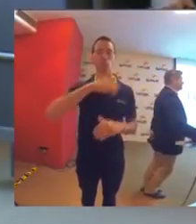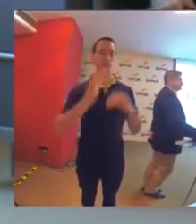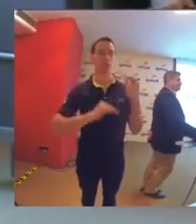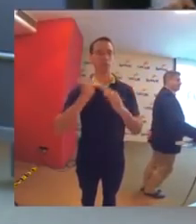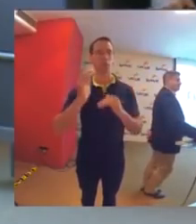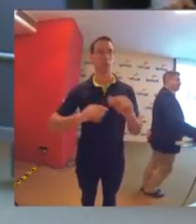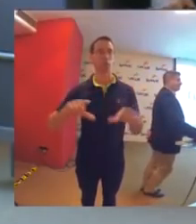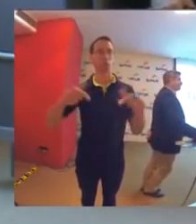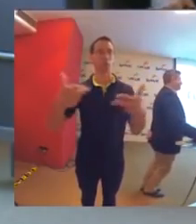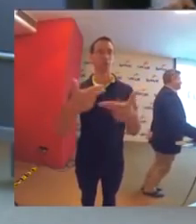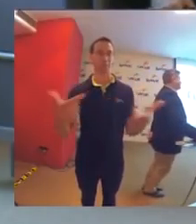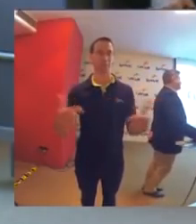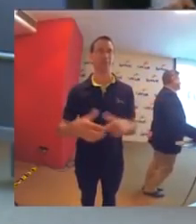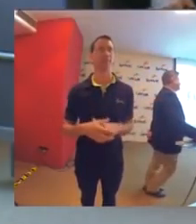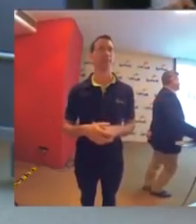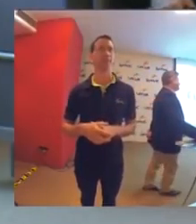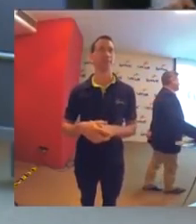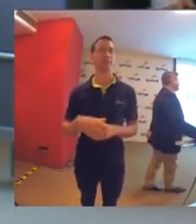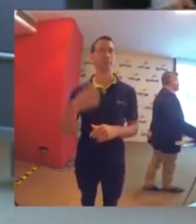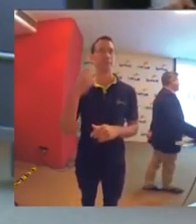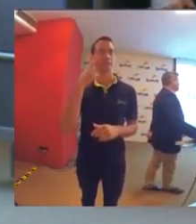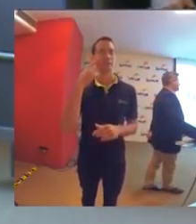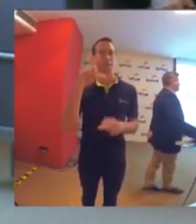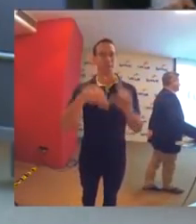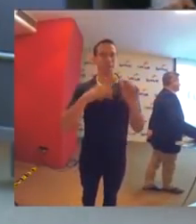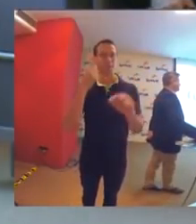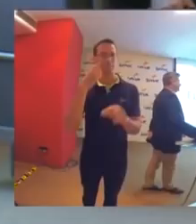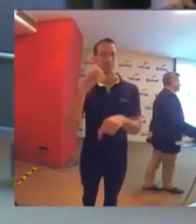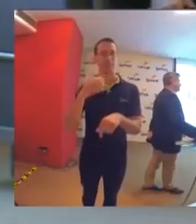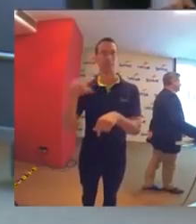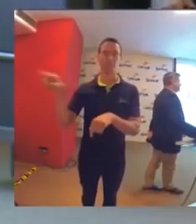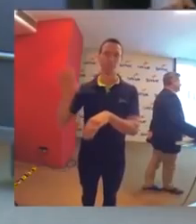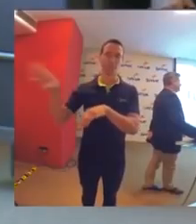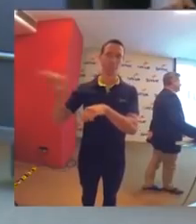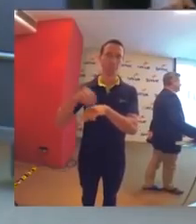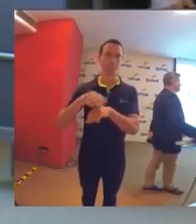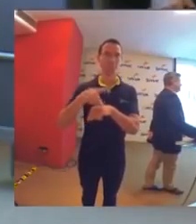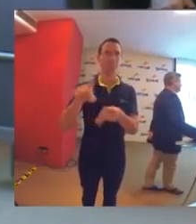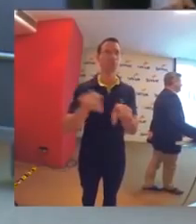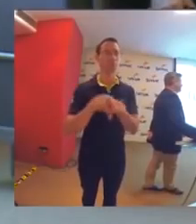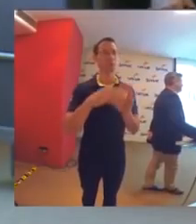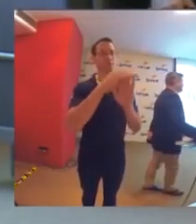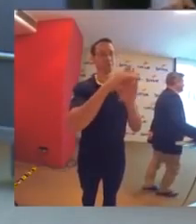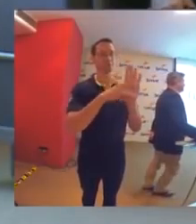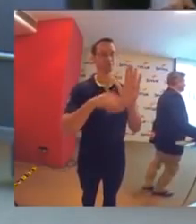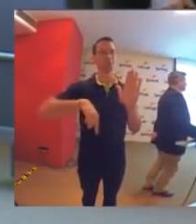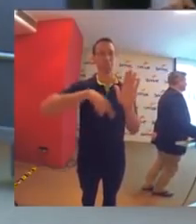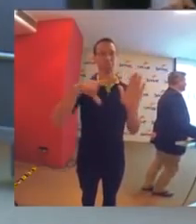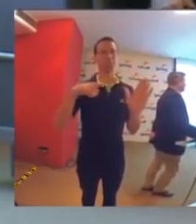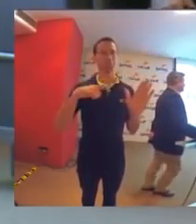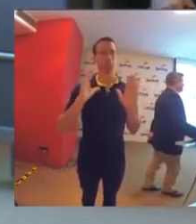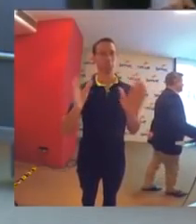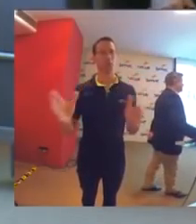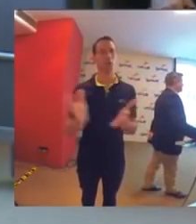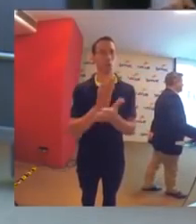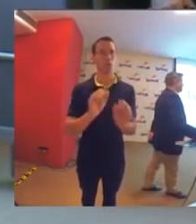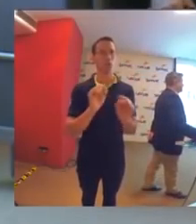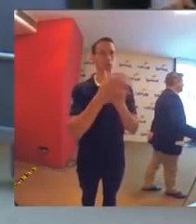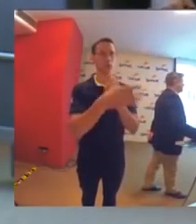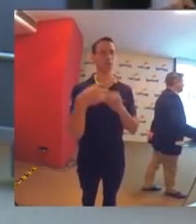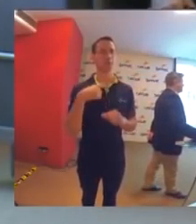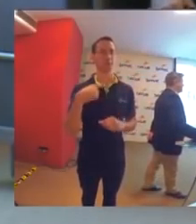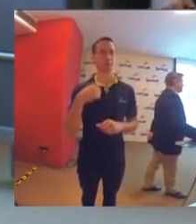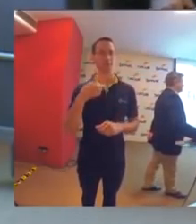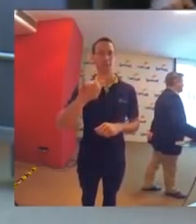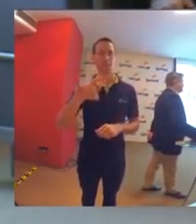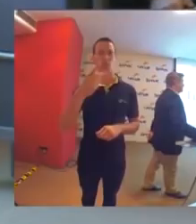alguns reforços do que você trouxe, de princípios que a gente já tem, em alguns casos, no Senac, acho que na mesma linha do que o Gil falou, né, da